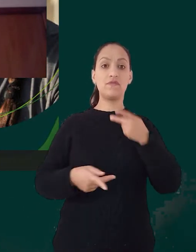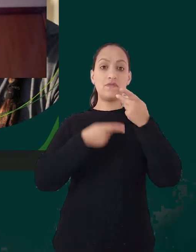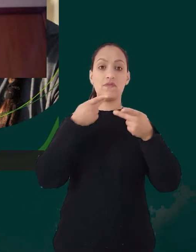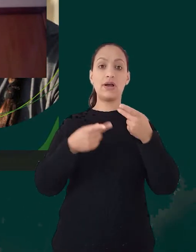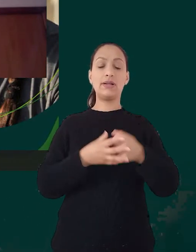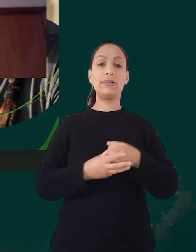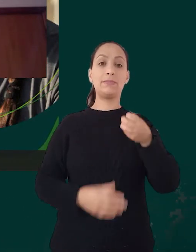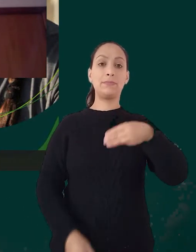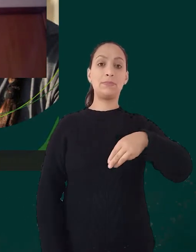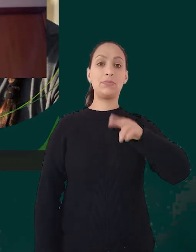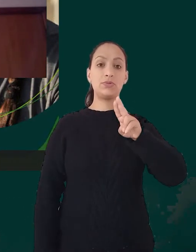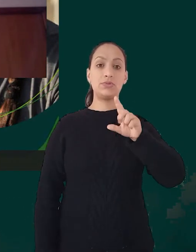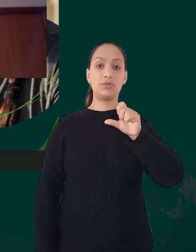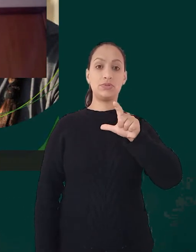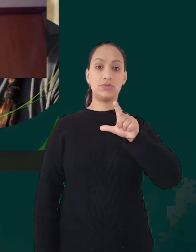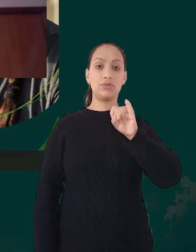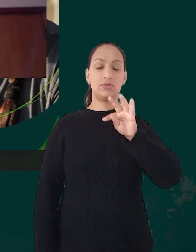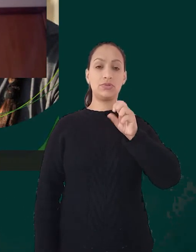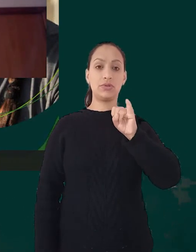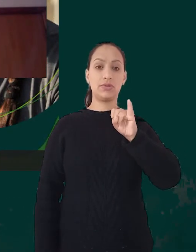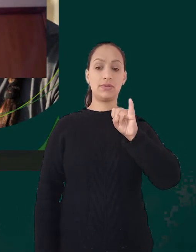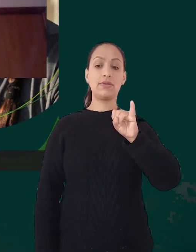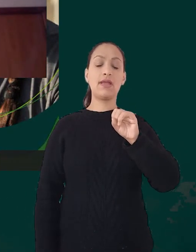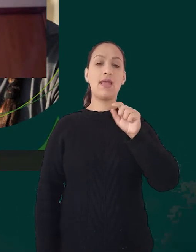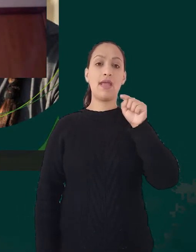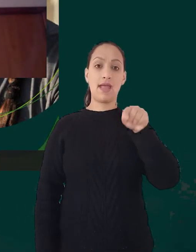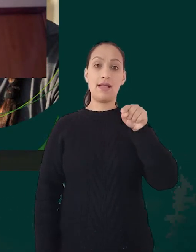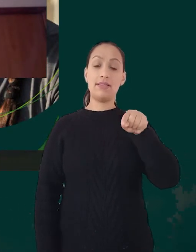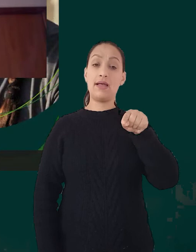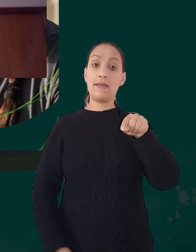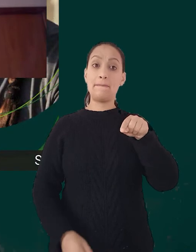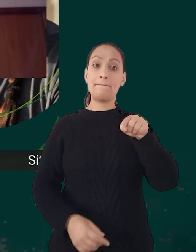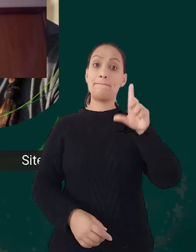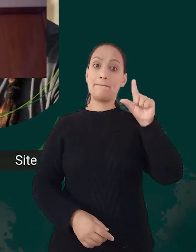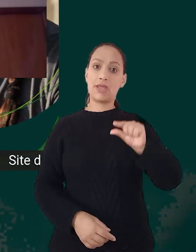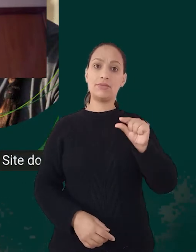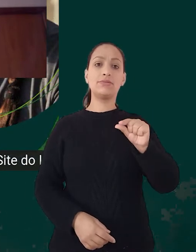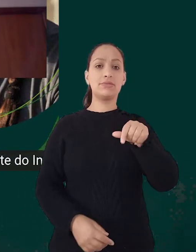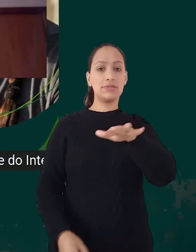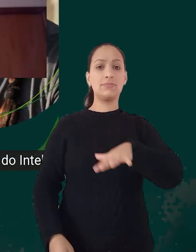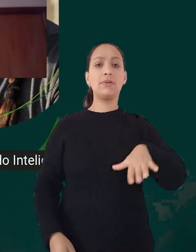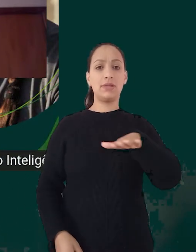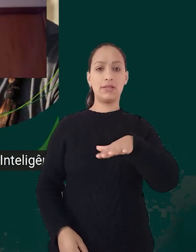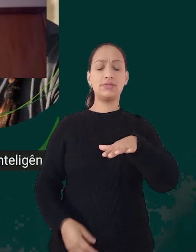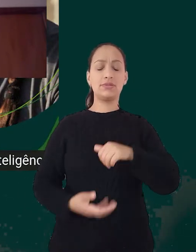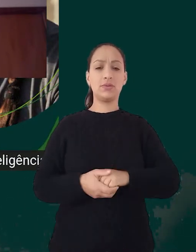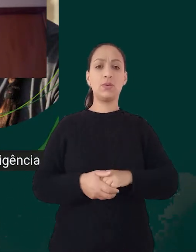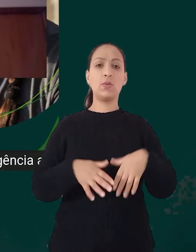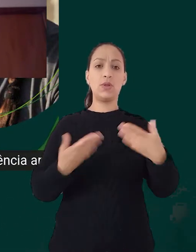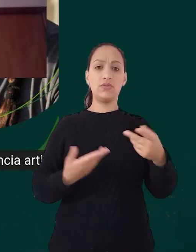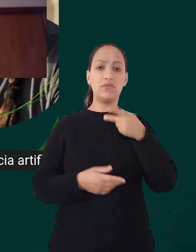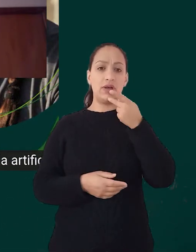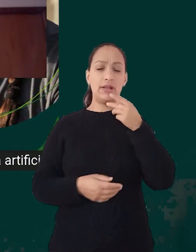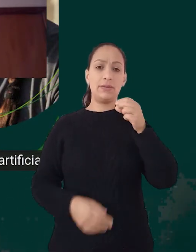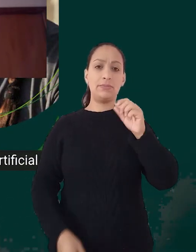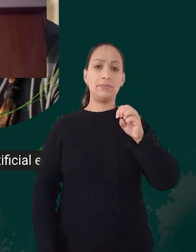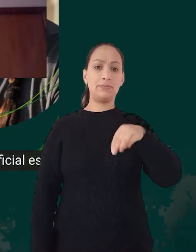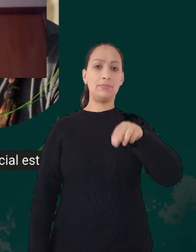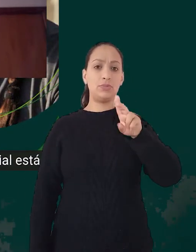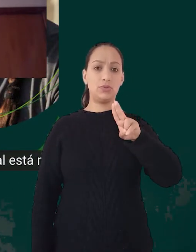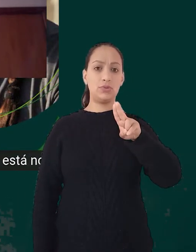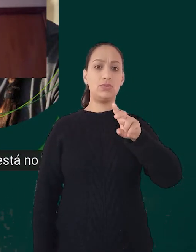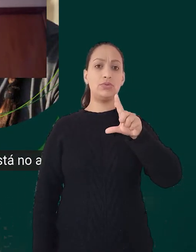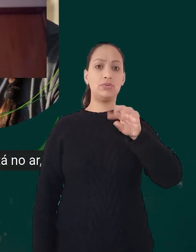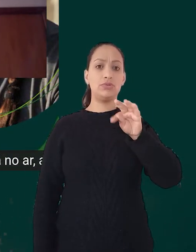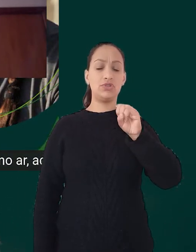a inteligência artificial ela tem bem menos espaço, tá, pessoal? Quando a gente fala de multiplayer, obviamente é um player e ele